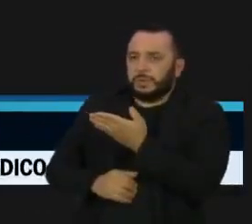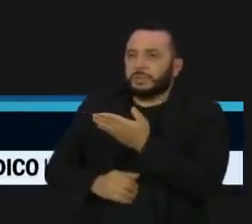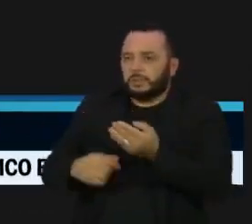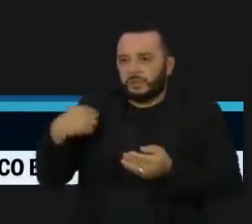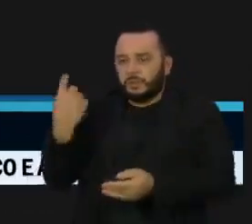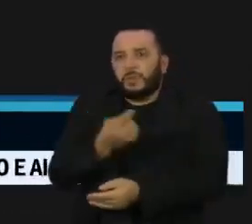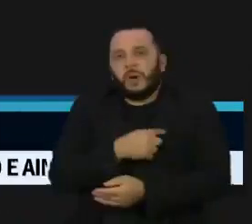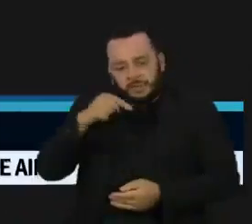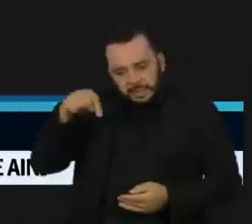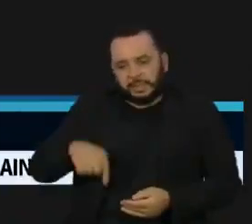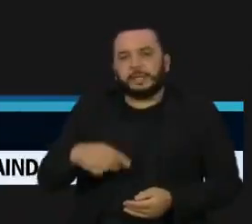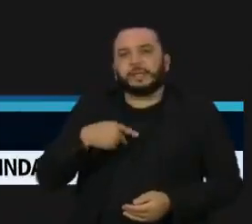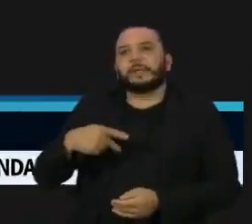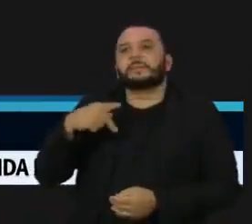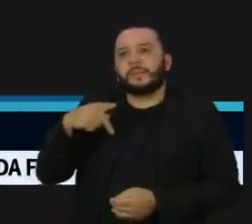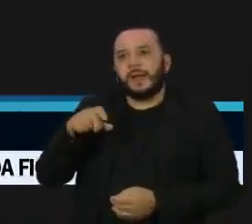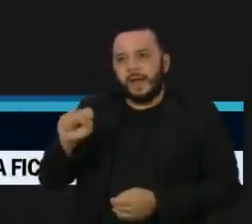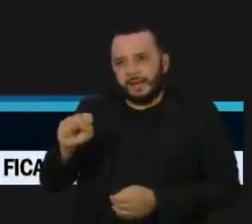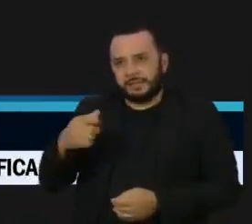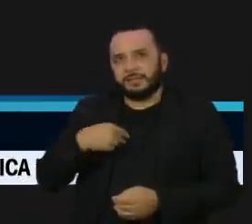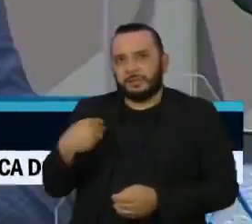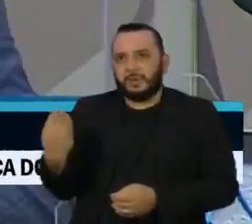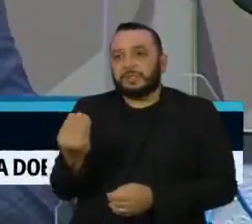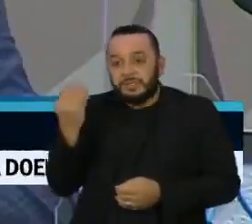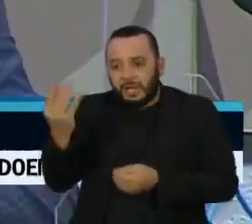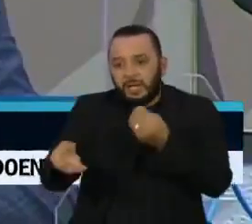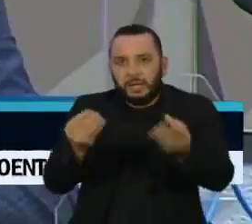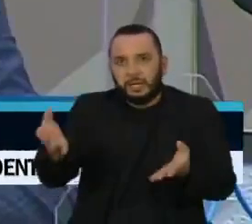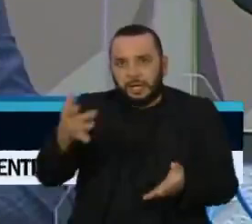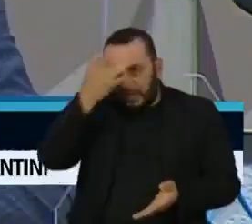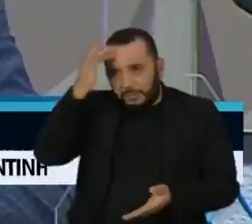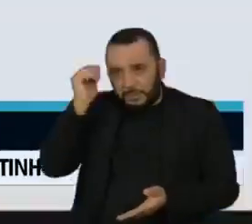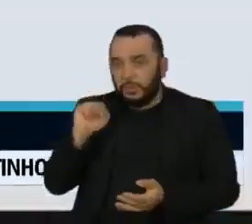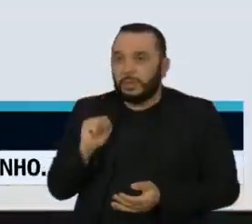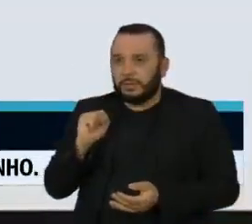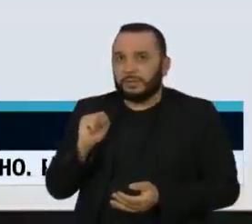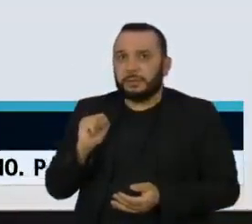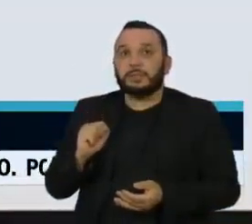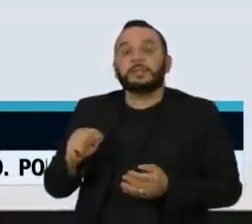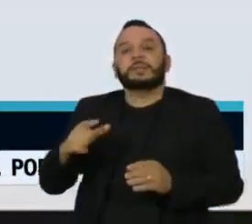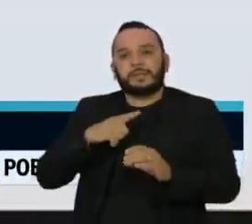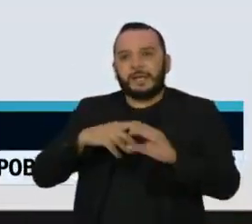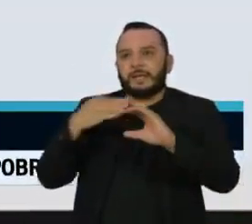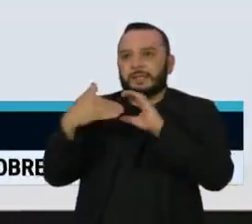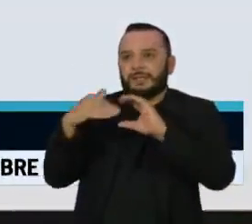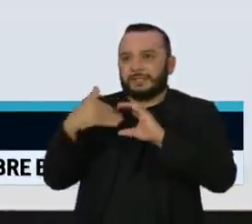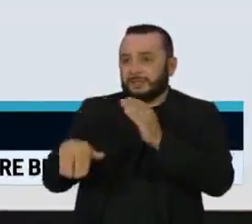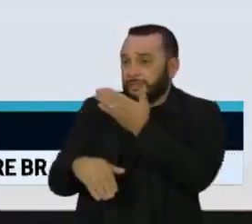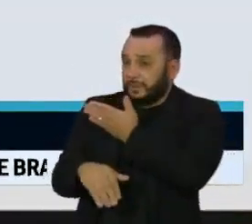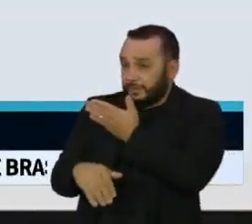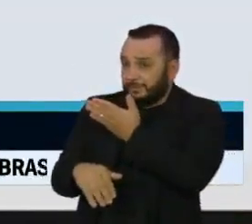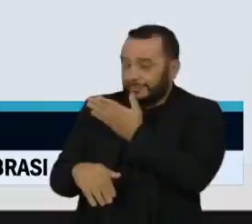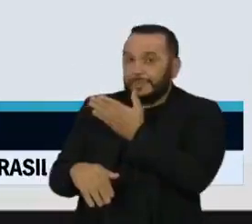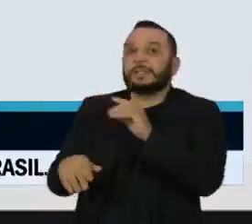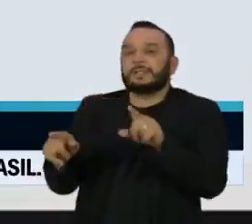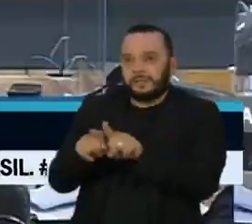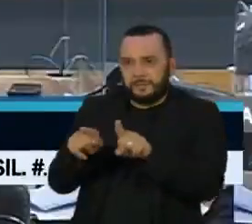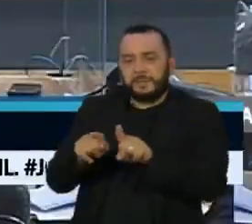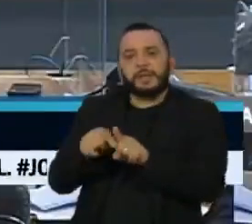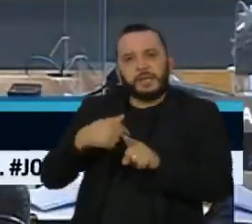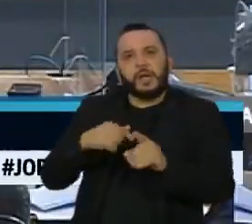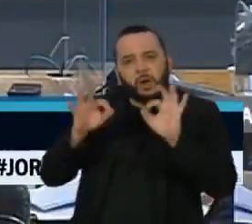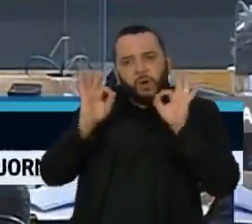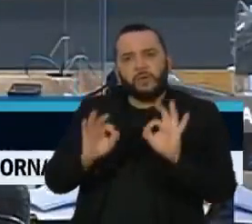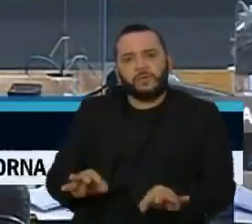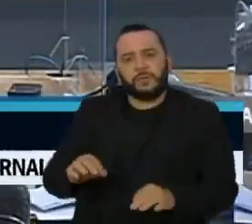no PS, eles levaram direto para o paciente. Ao ser confrontado com mensagens de texto, Batista confirmou que a operadora